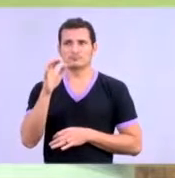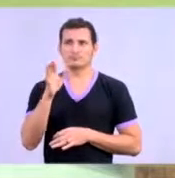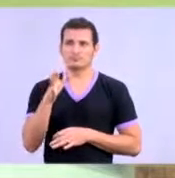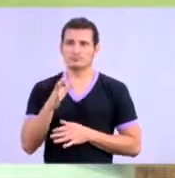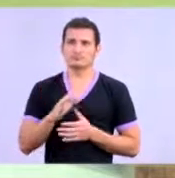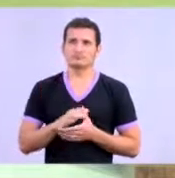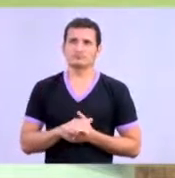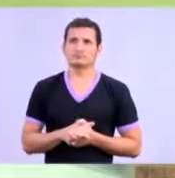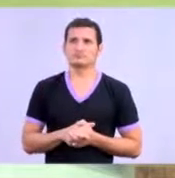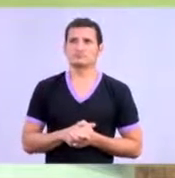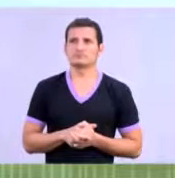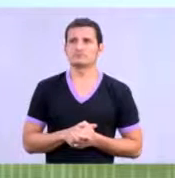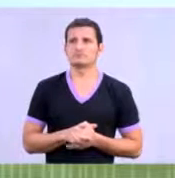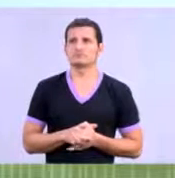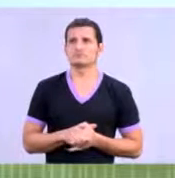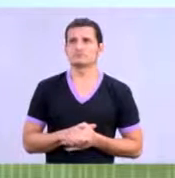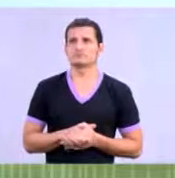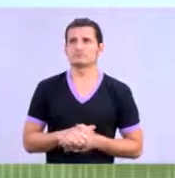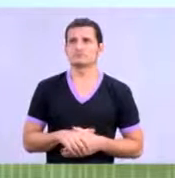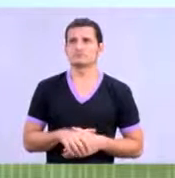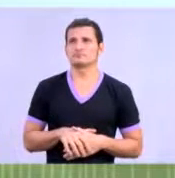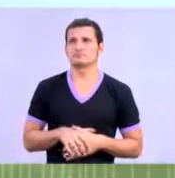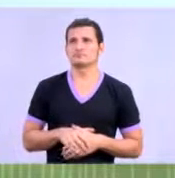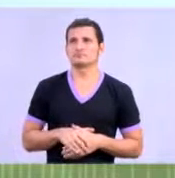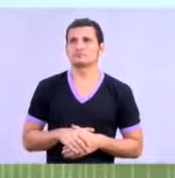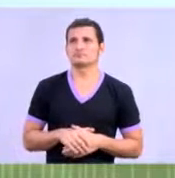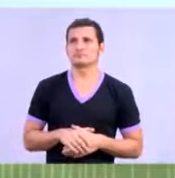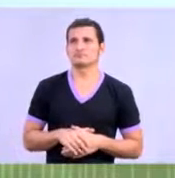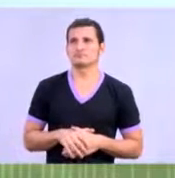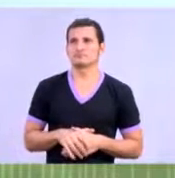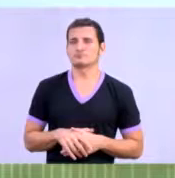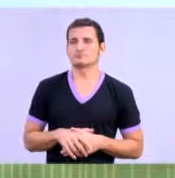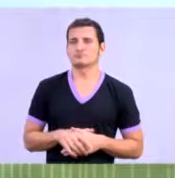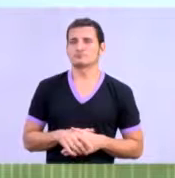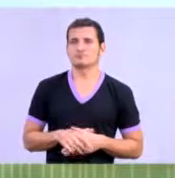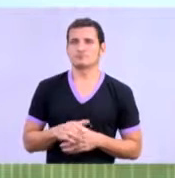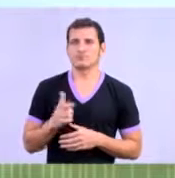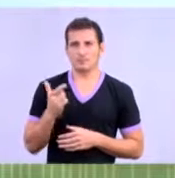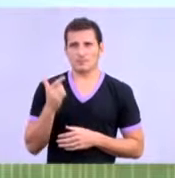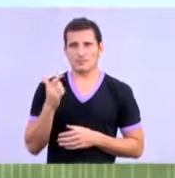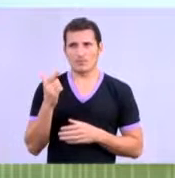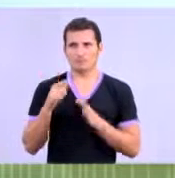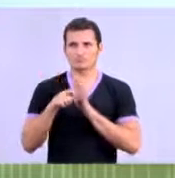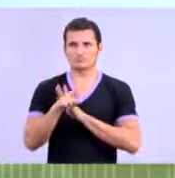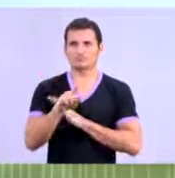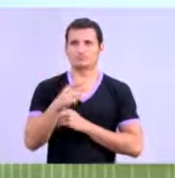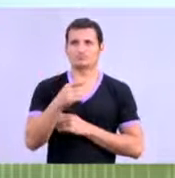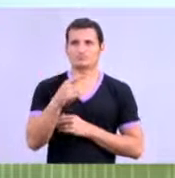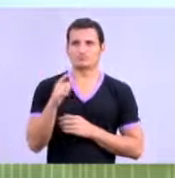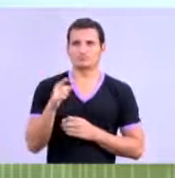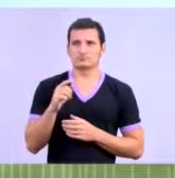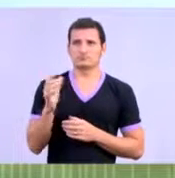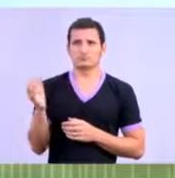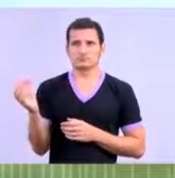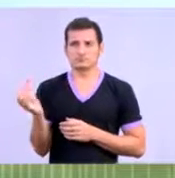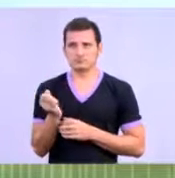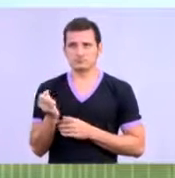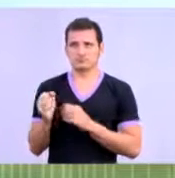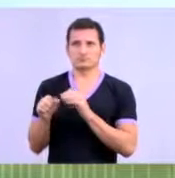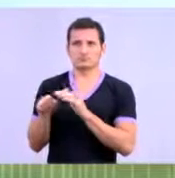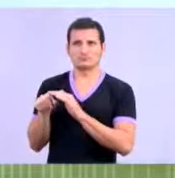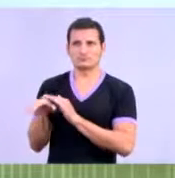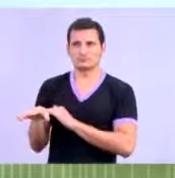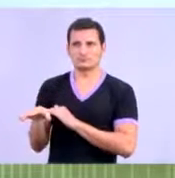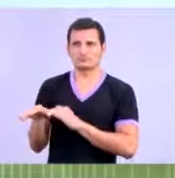inconsistência. Outro detalhe, uma pergunta que eu faço a vocês. O sacar e o depositar,